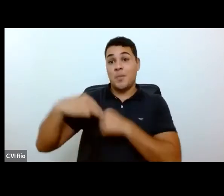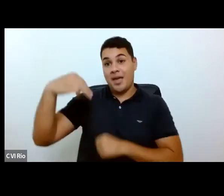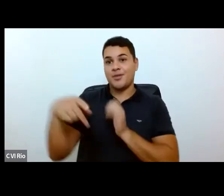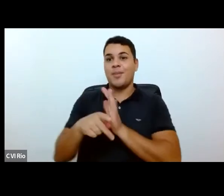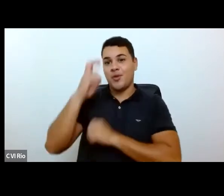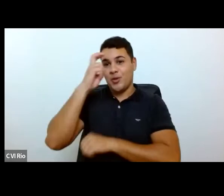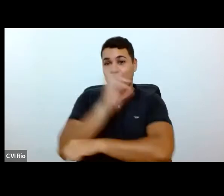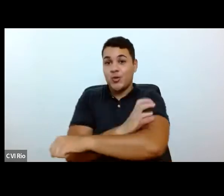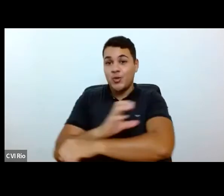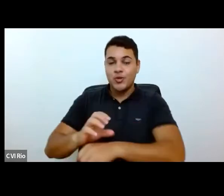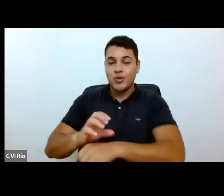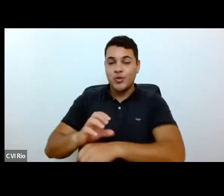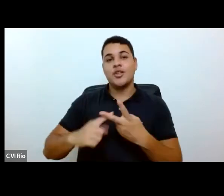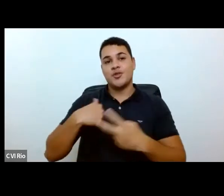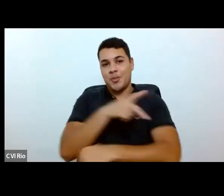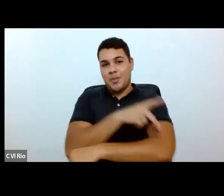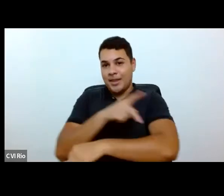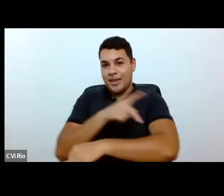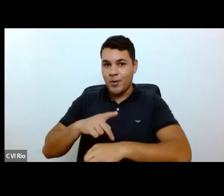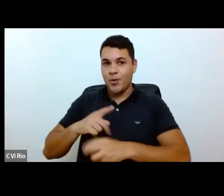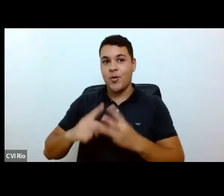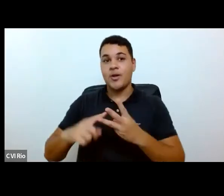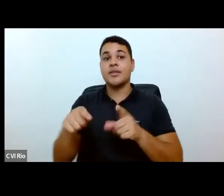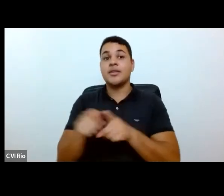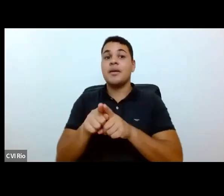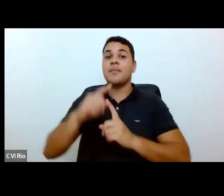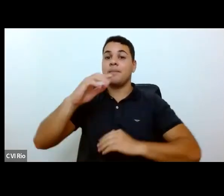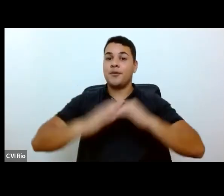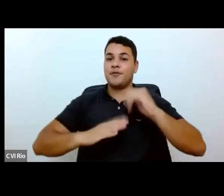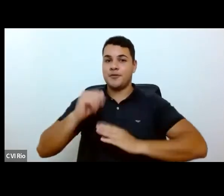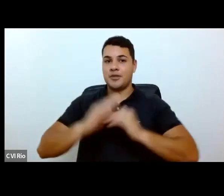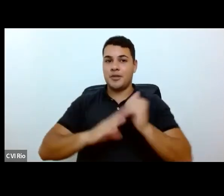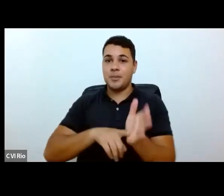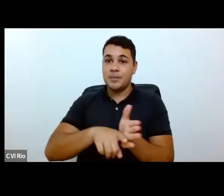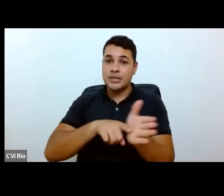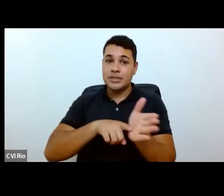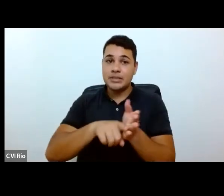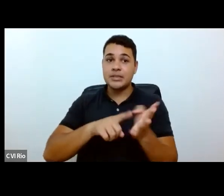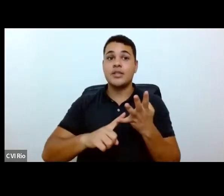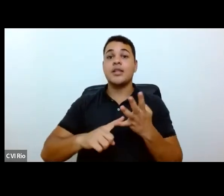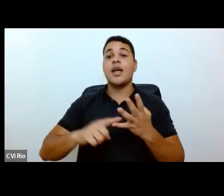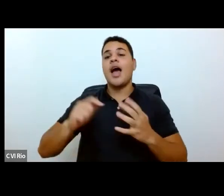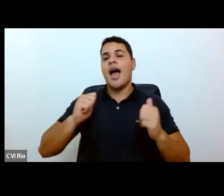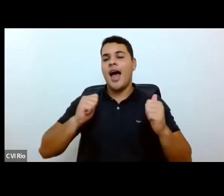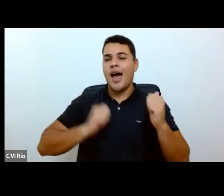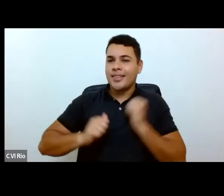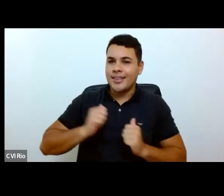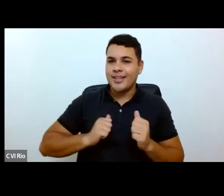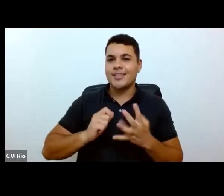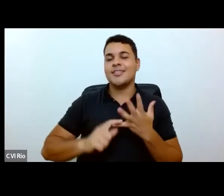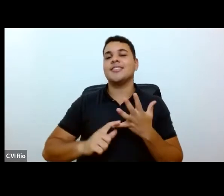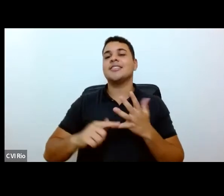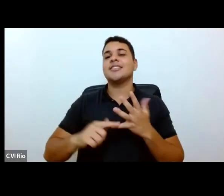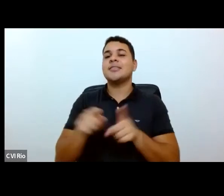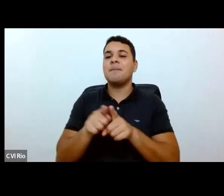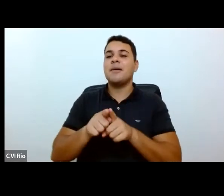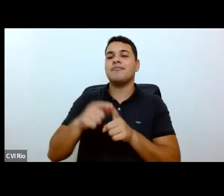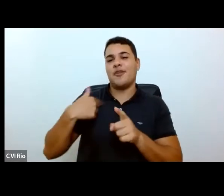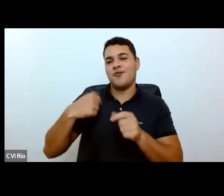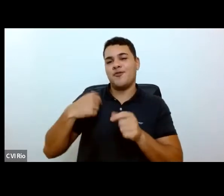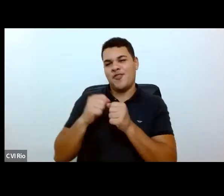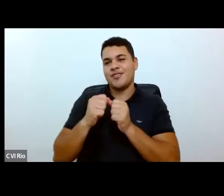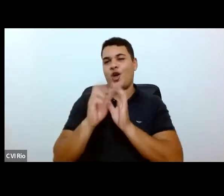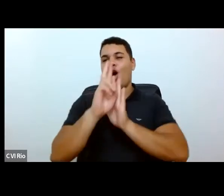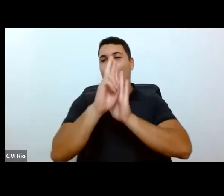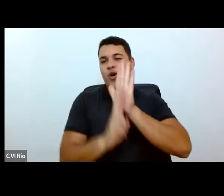e territorialidade e pesquisadora, né, atriz, roteirista, curadora, são todos processos que